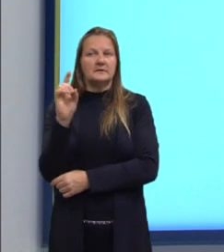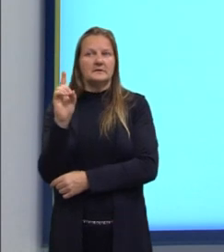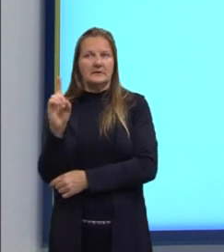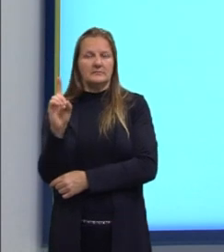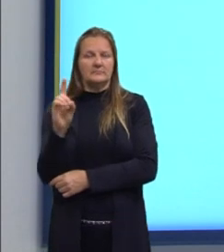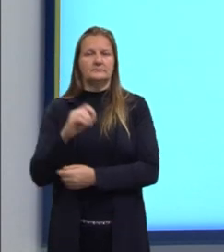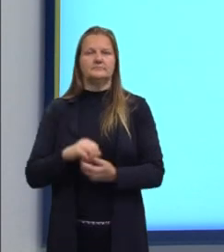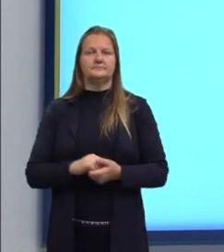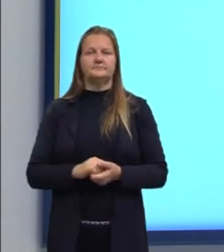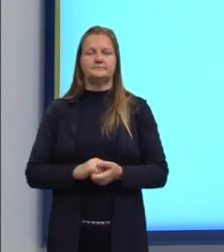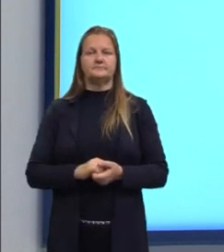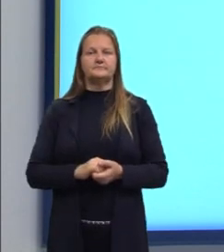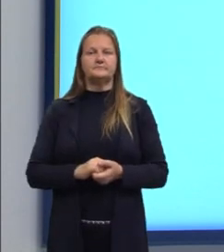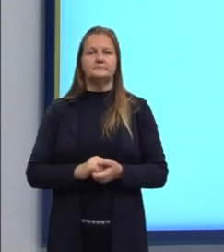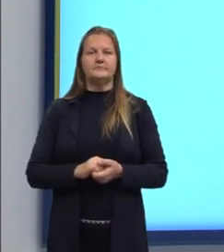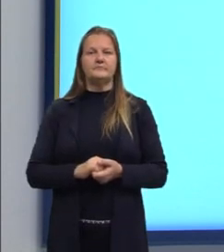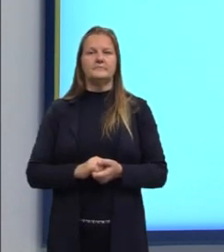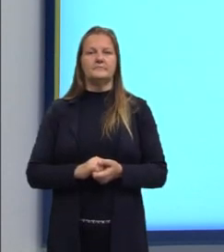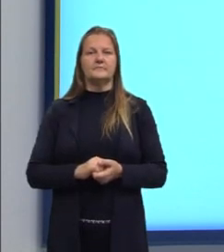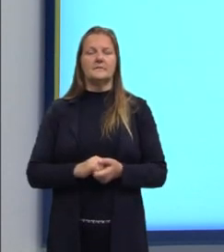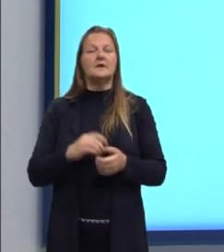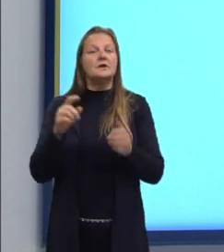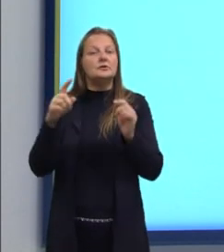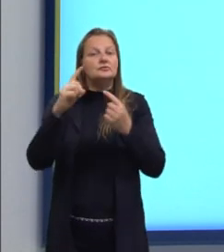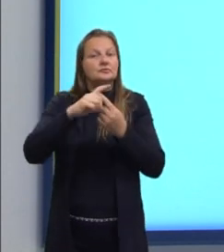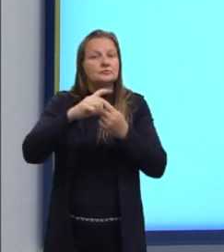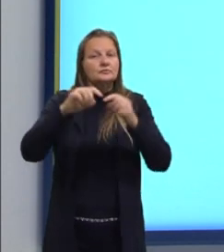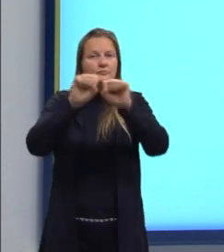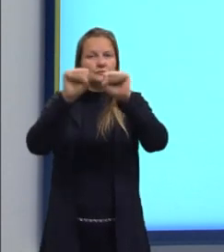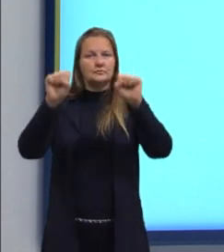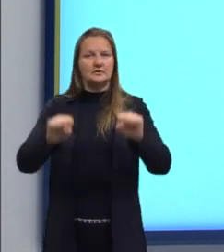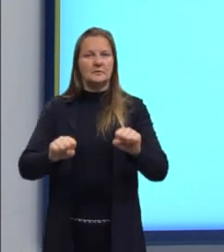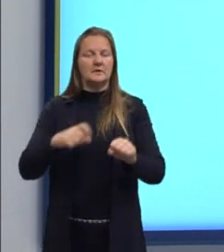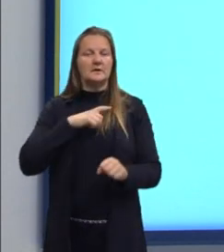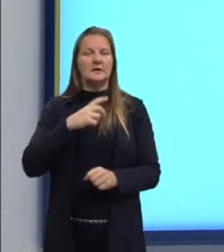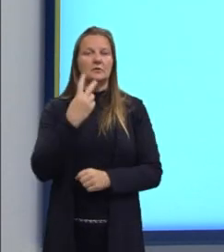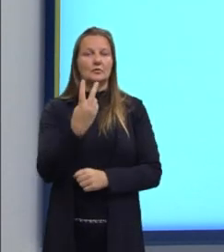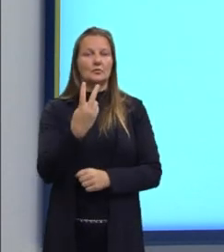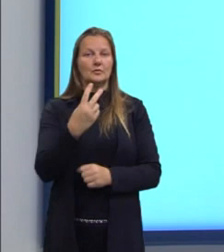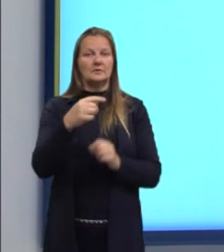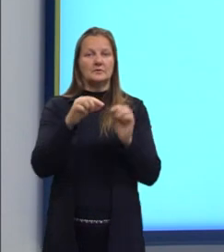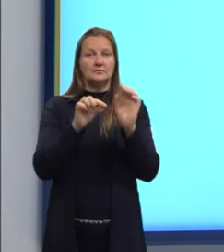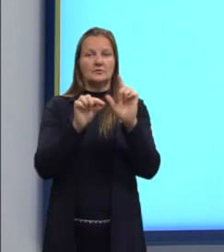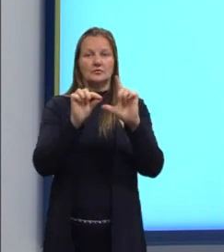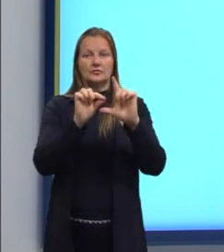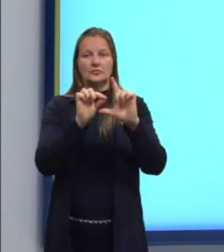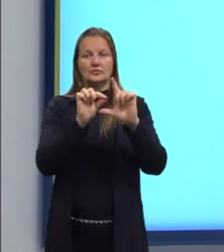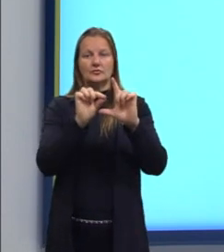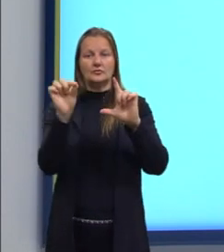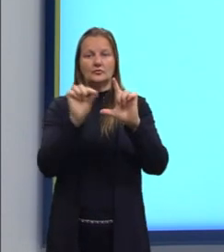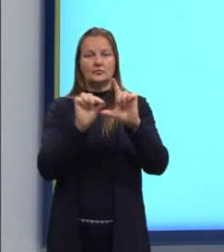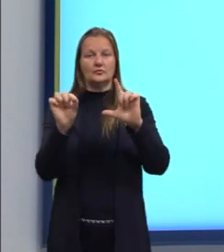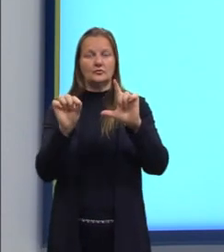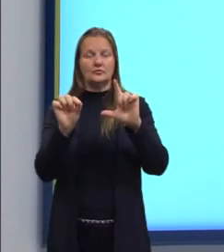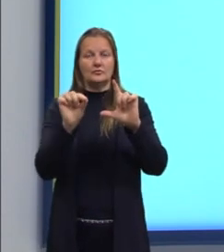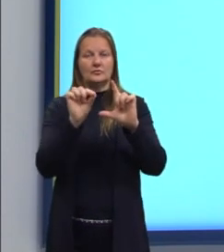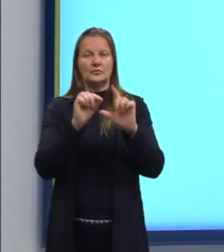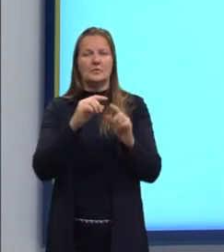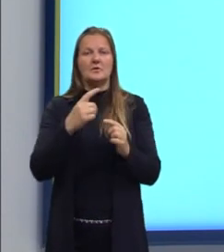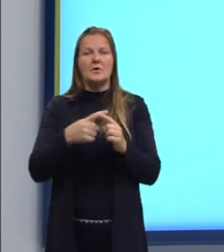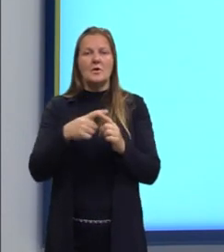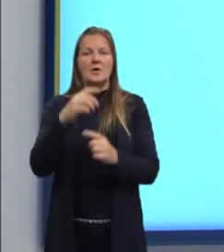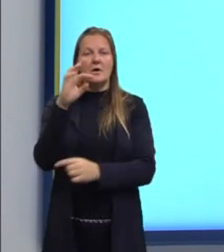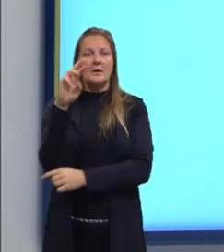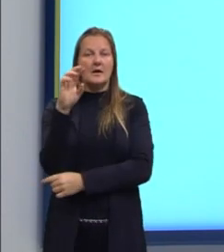sempre que nós tivermos esse tipo de sistema nós vamos ter duas retas concorrentes ou sejam essas